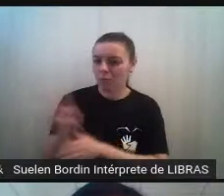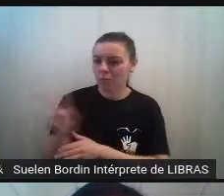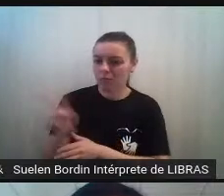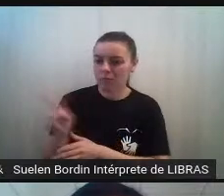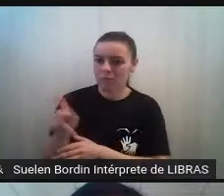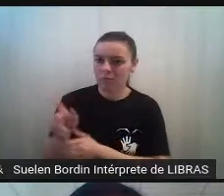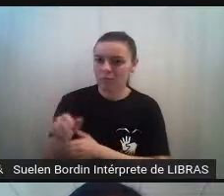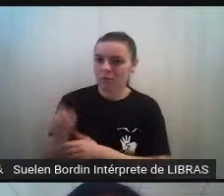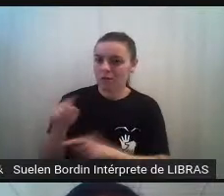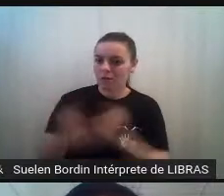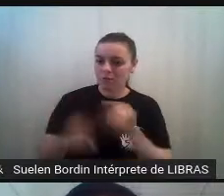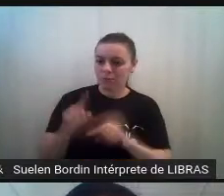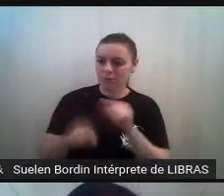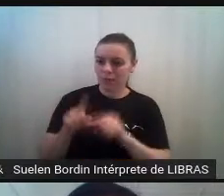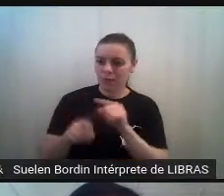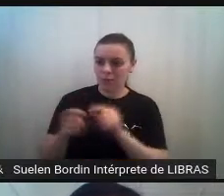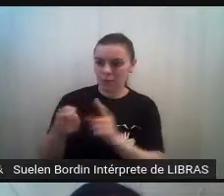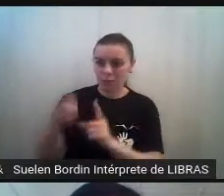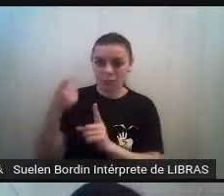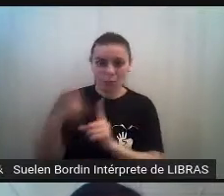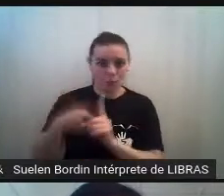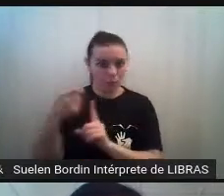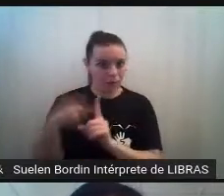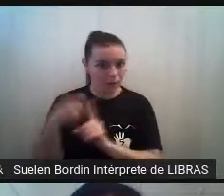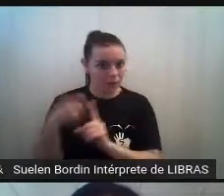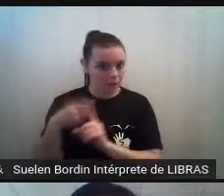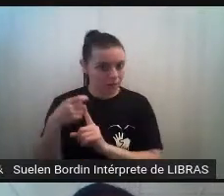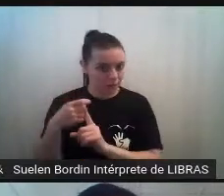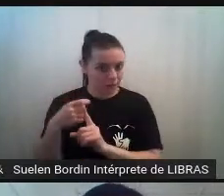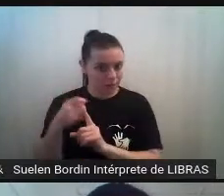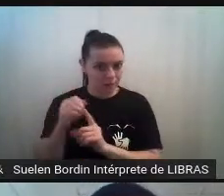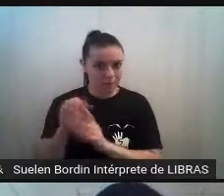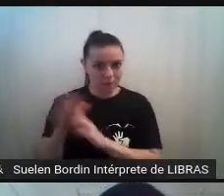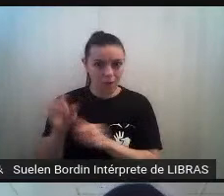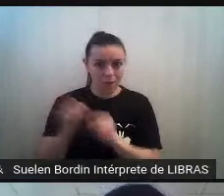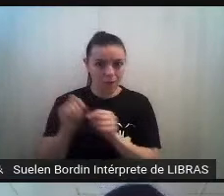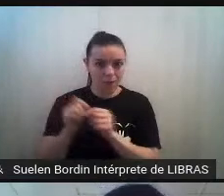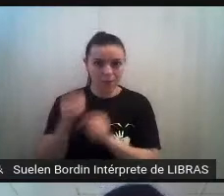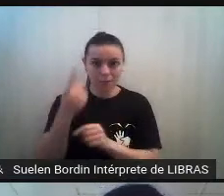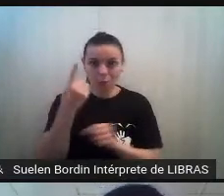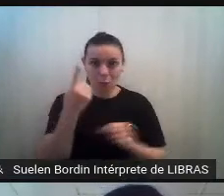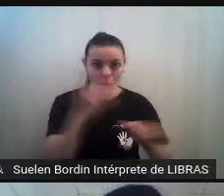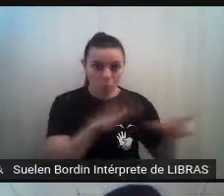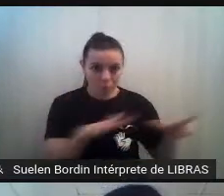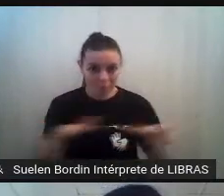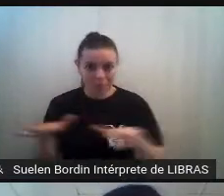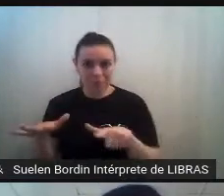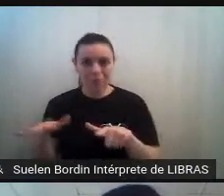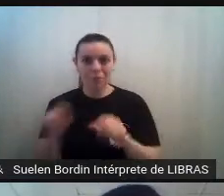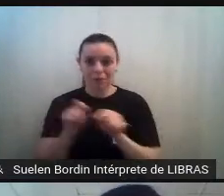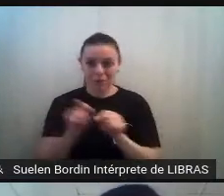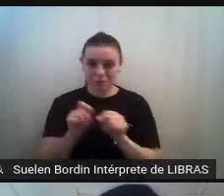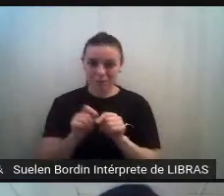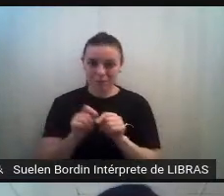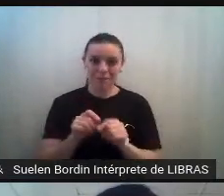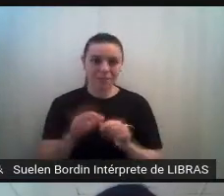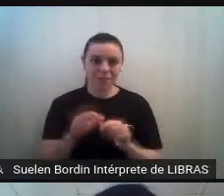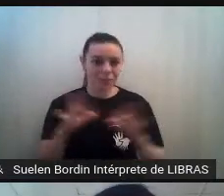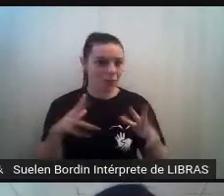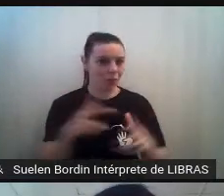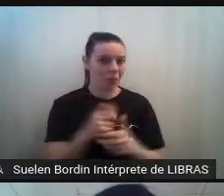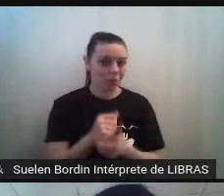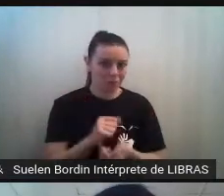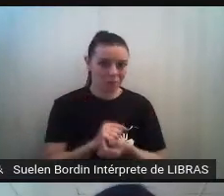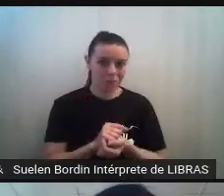ela fazia em uma semana. Isso é a tua fama lá, Aline. E acho que não é uma